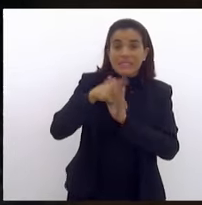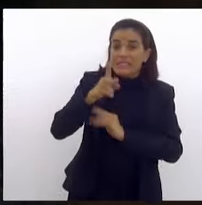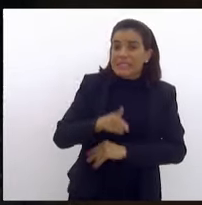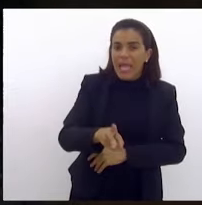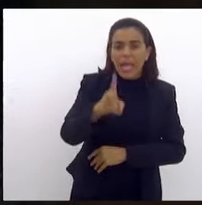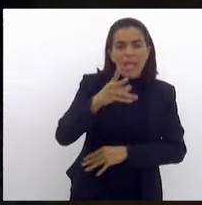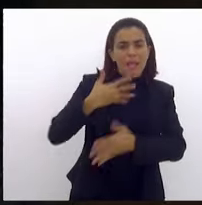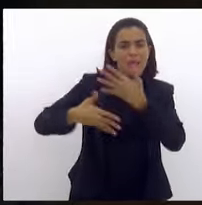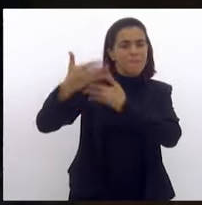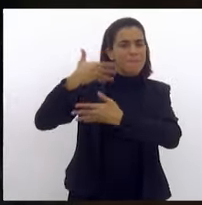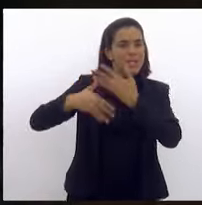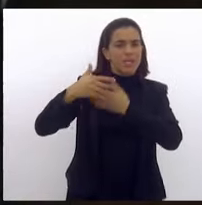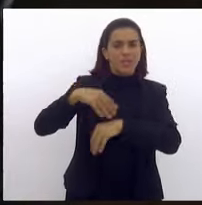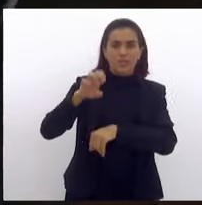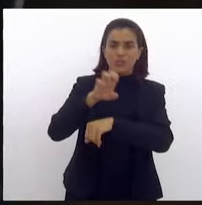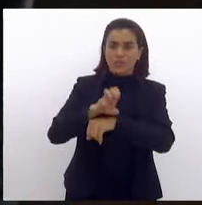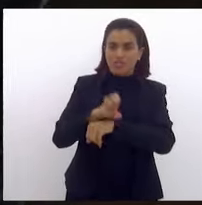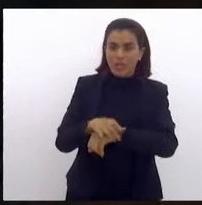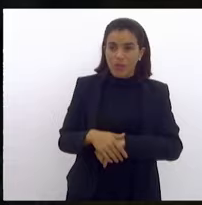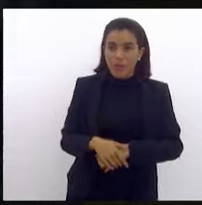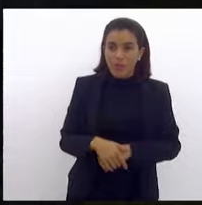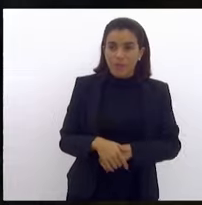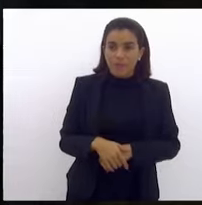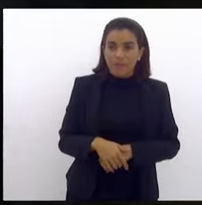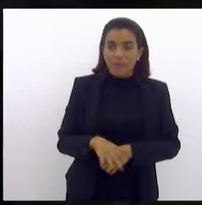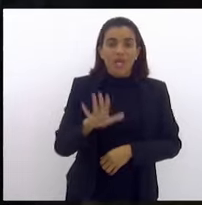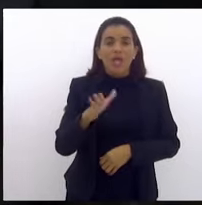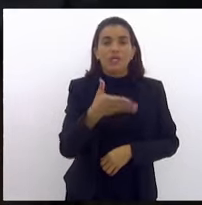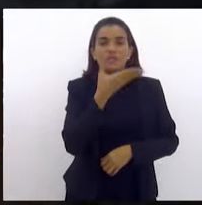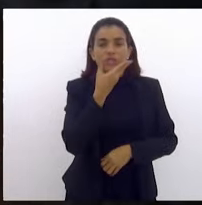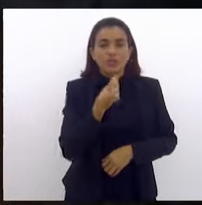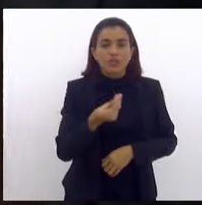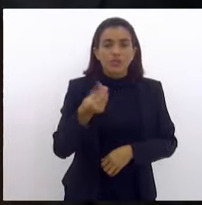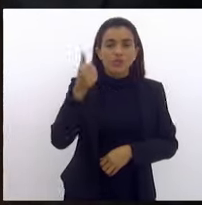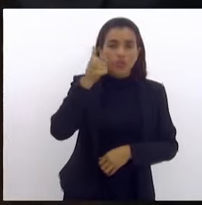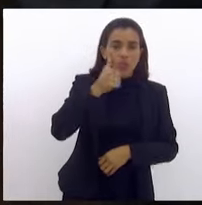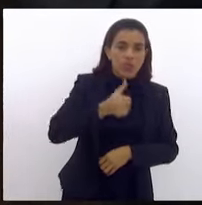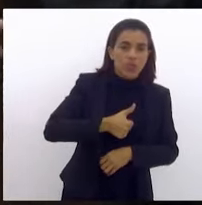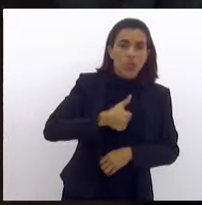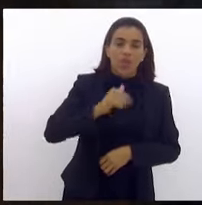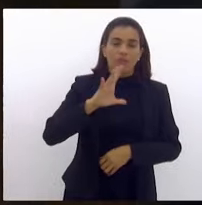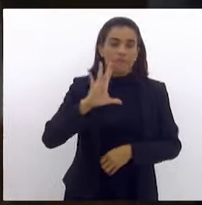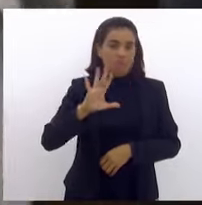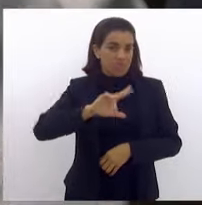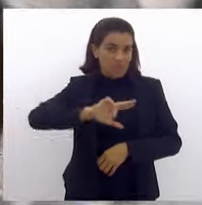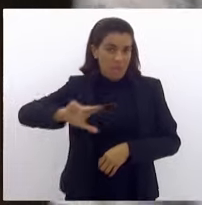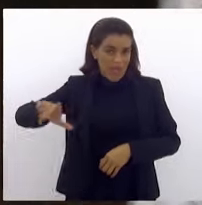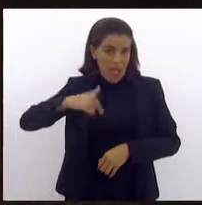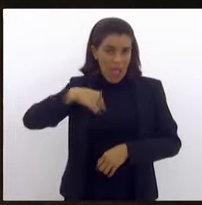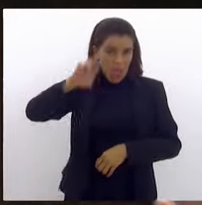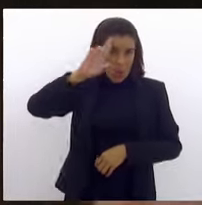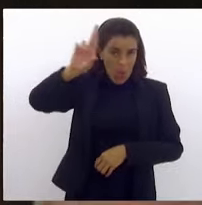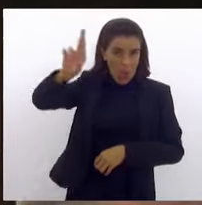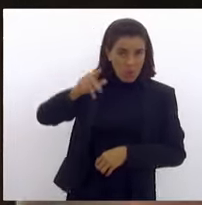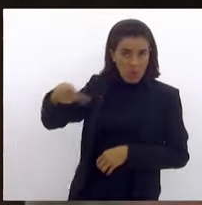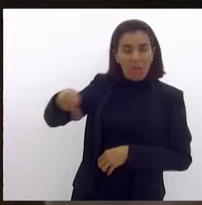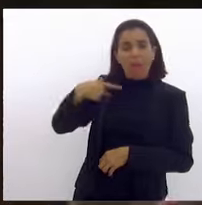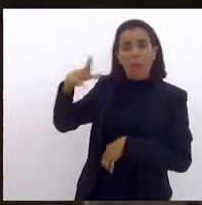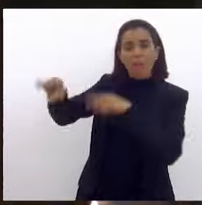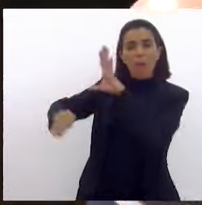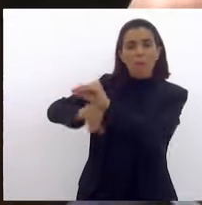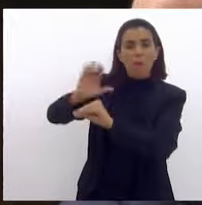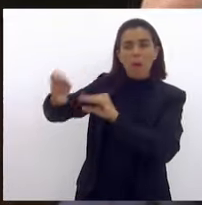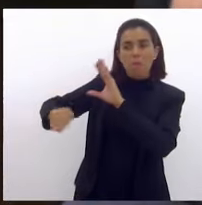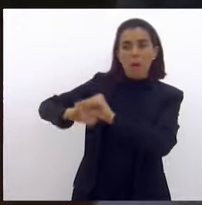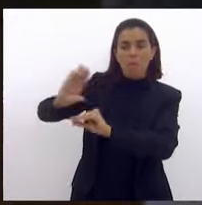Estado. Ou seja, os amiguinhos, menines, aliados do prefeito acham que aquele território é deles, que eles fazem o que querem, que